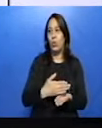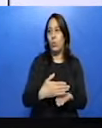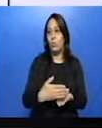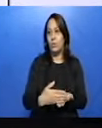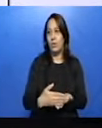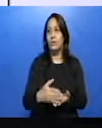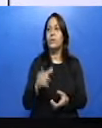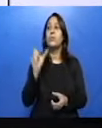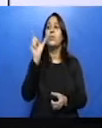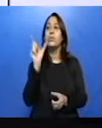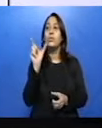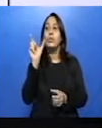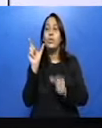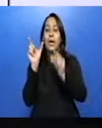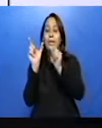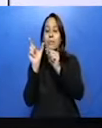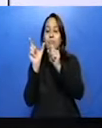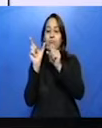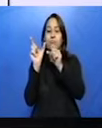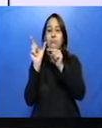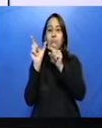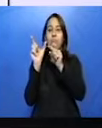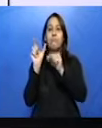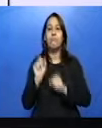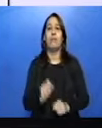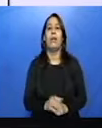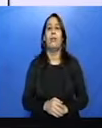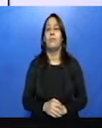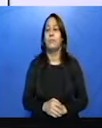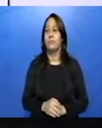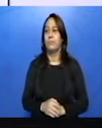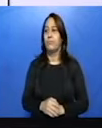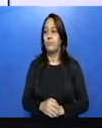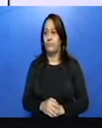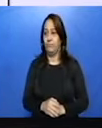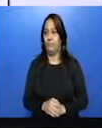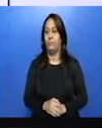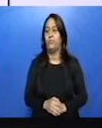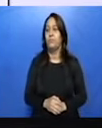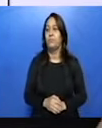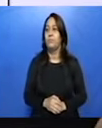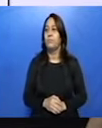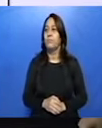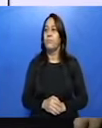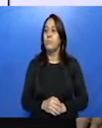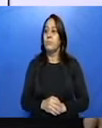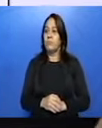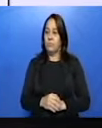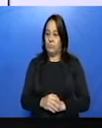SS em início de palavra.